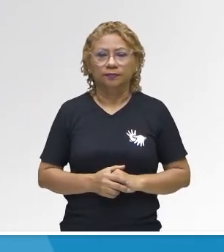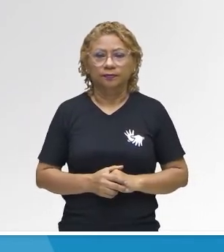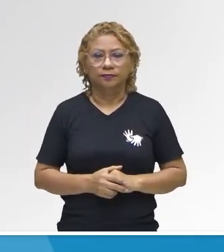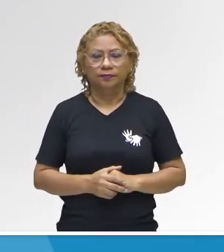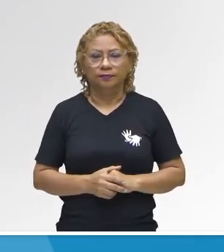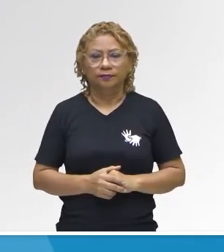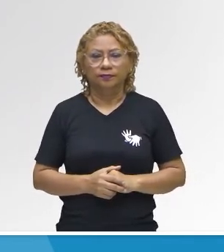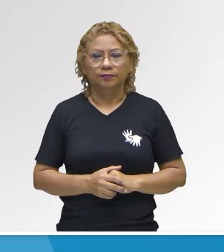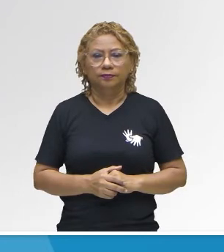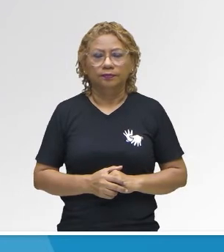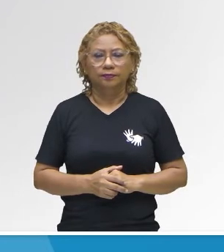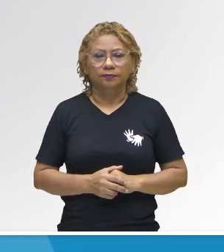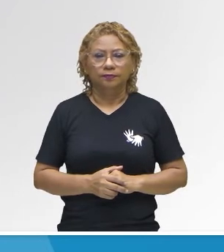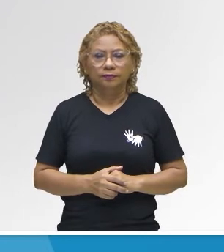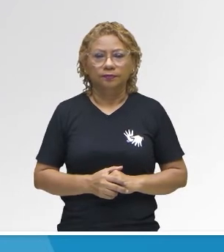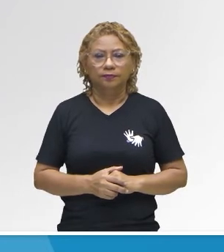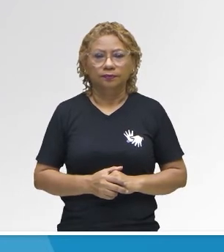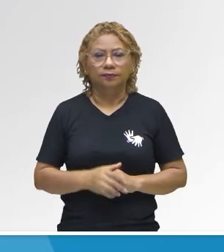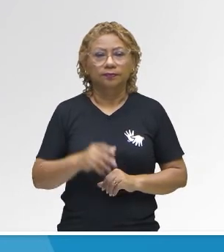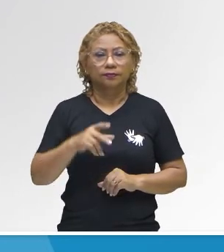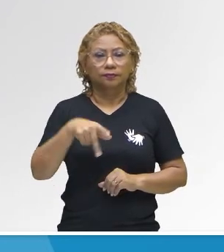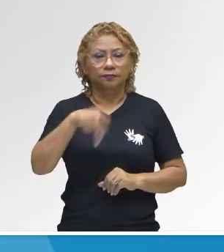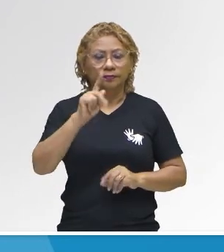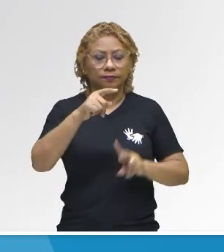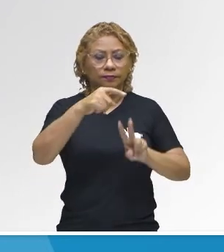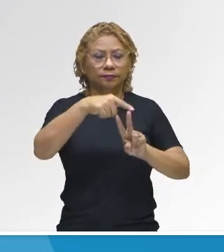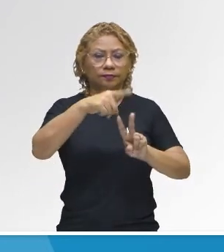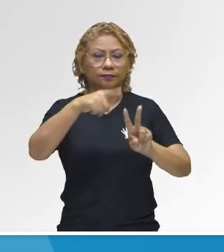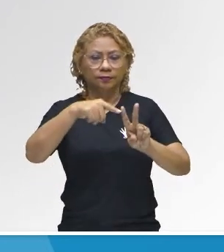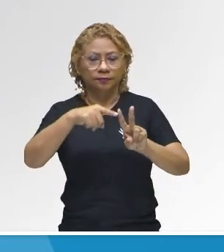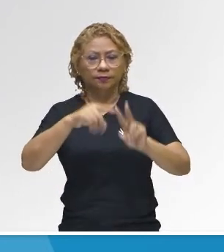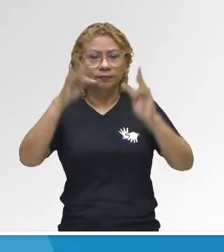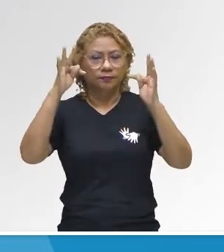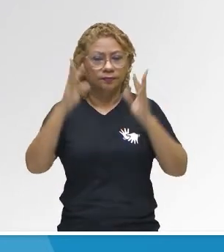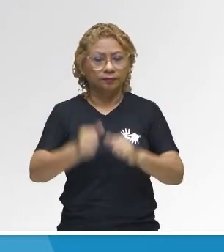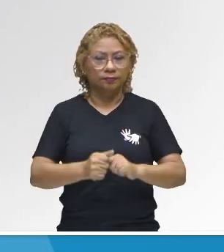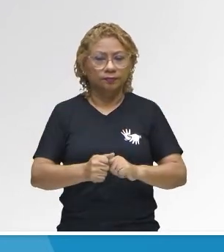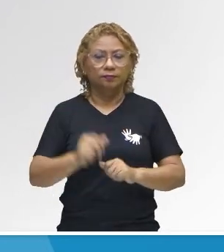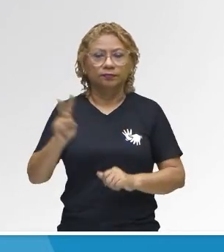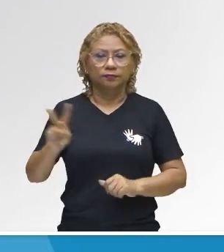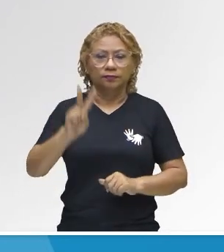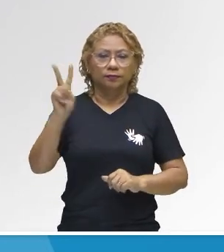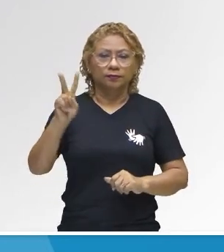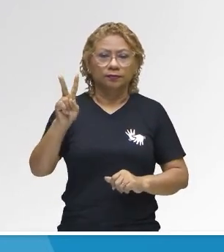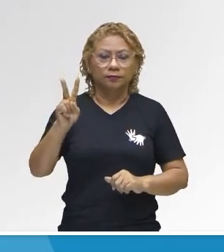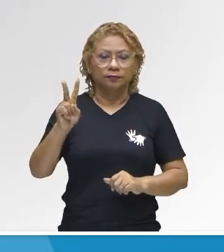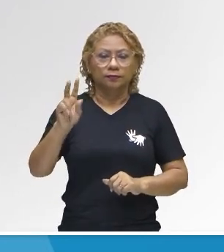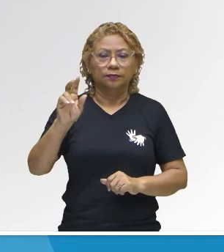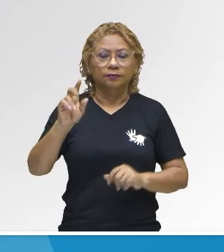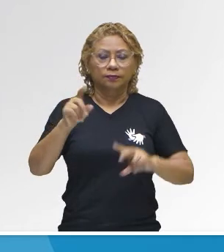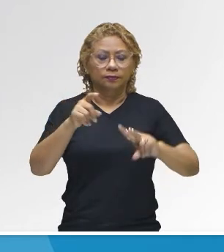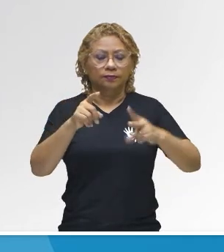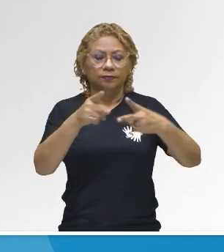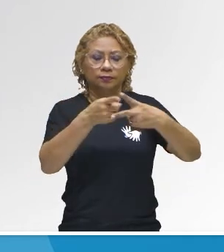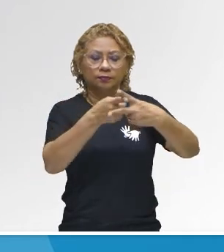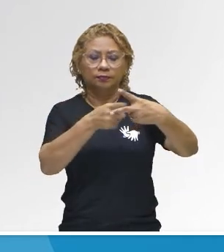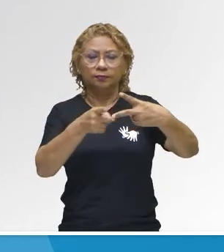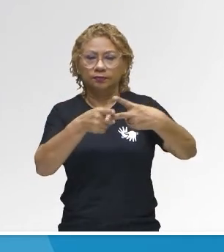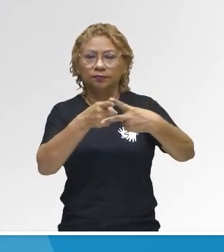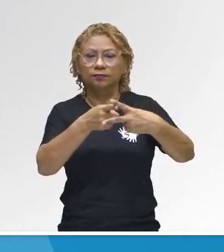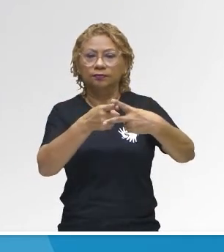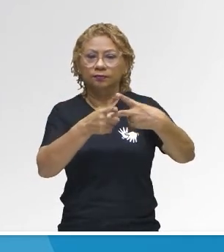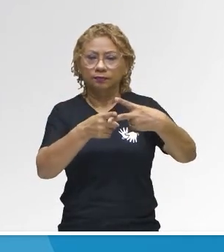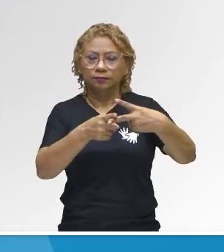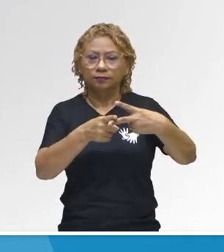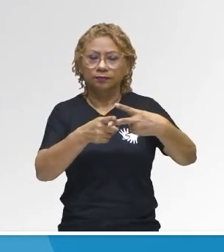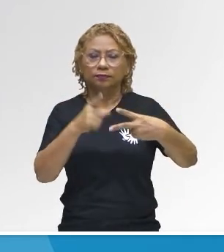κ significa o quê? Significa todos os valores de ângulos que vão coincidir